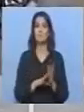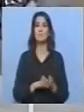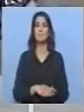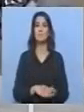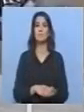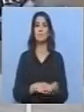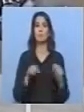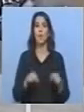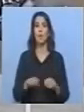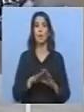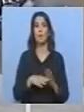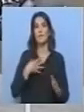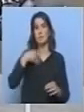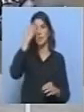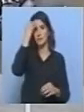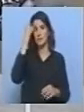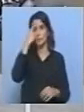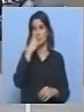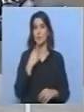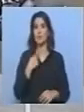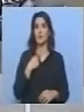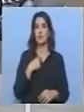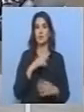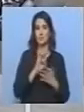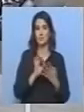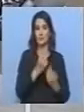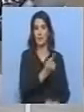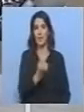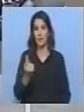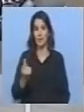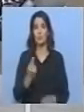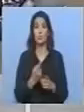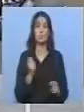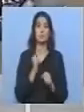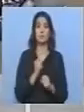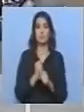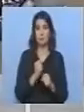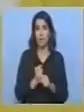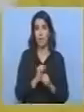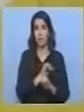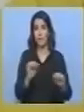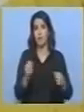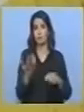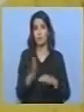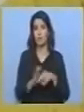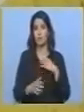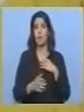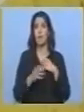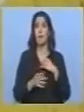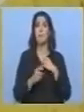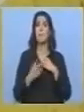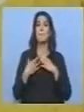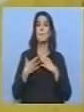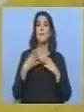Nós aqui gostamos sempre de saber um pouco mais sobre os nossos convidados, porque para além dos cargos que vocês ocupam, por exemplo, o Pedro Barbas Homem